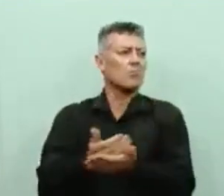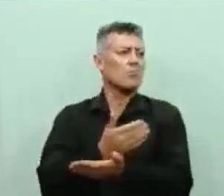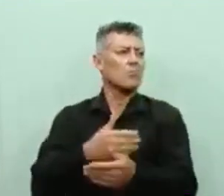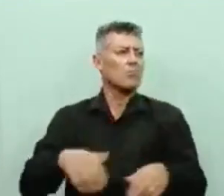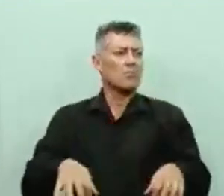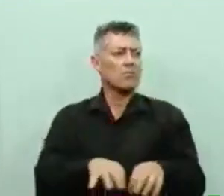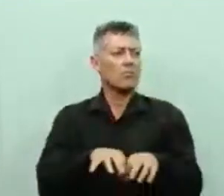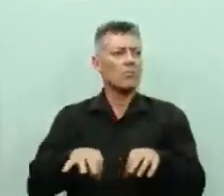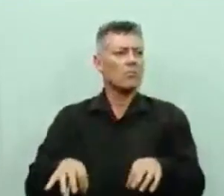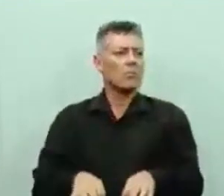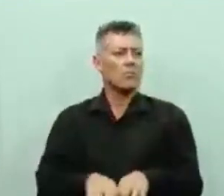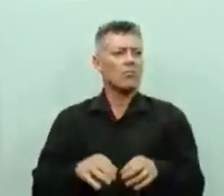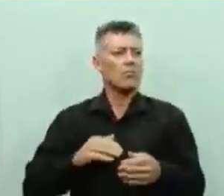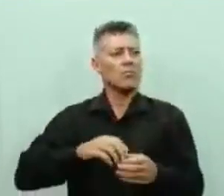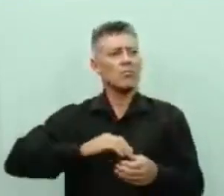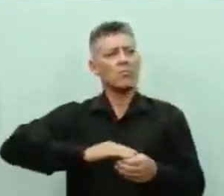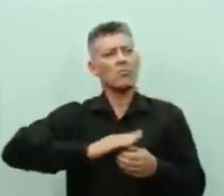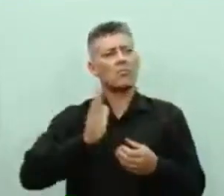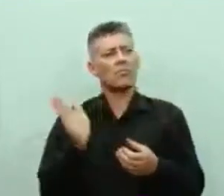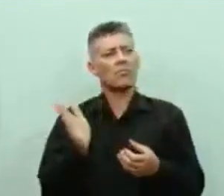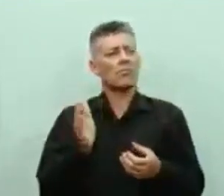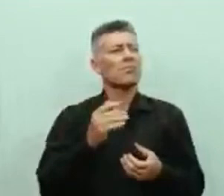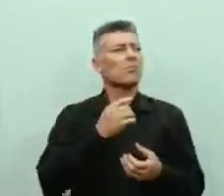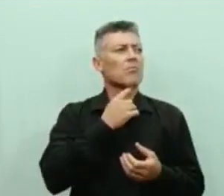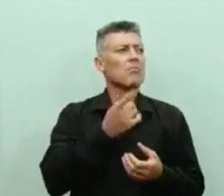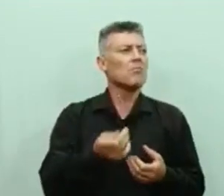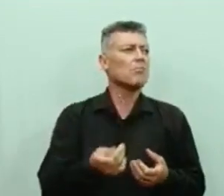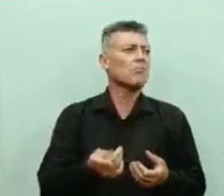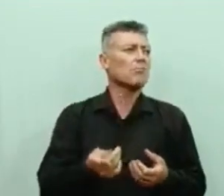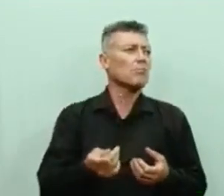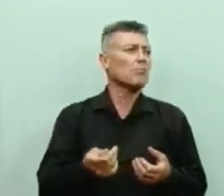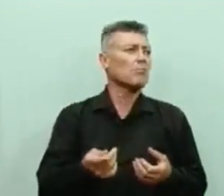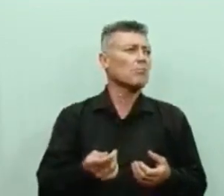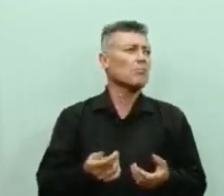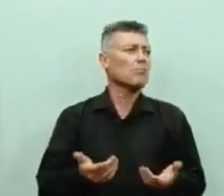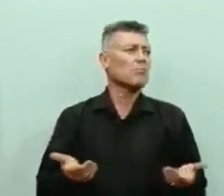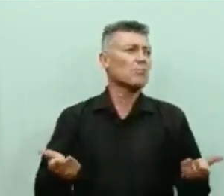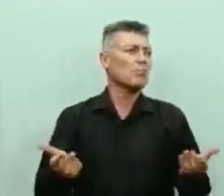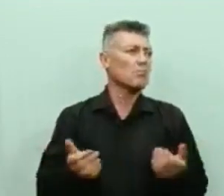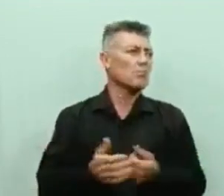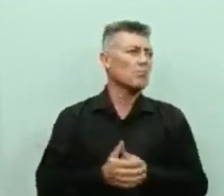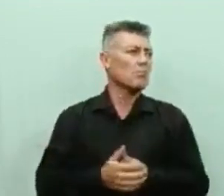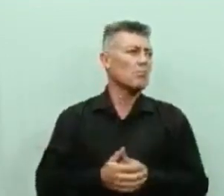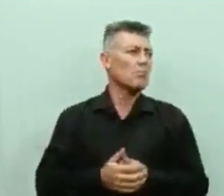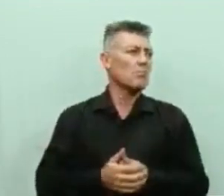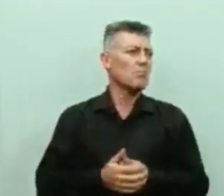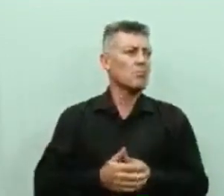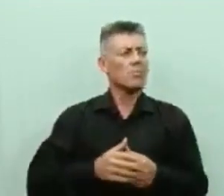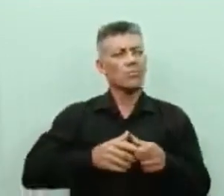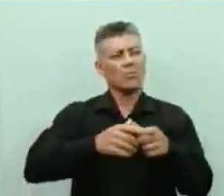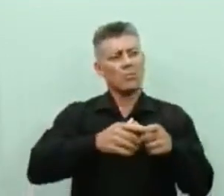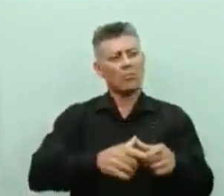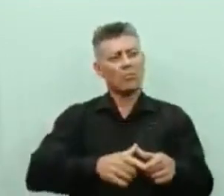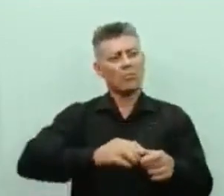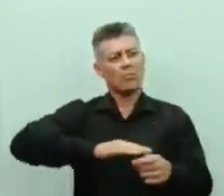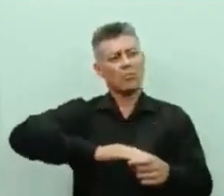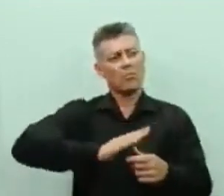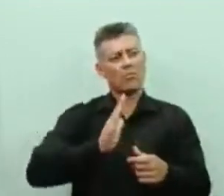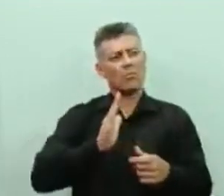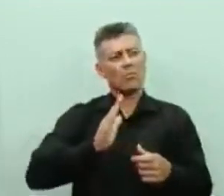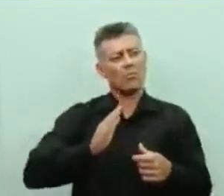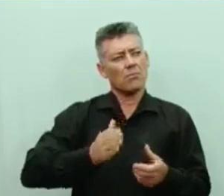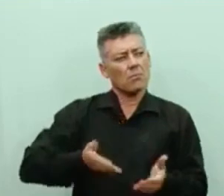clandestinas, arrancar tampa de esgoto clandestino, até caixas de fossas, né? Tampa de caixa de fossas no meio da rua. Quando a